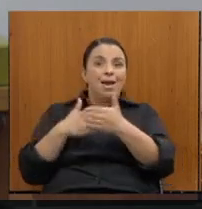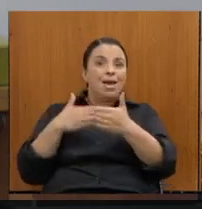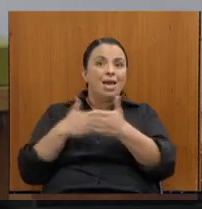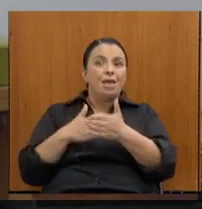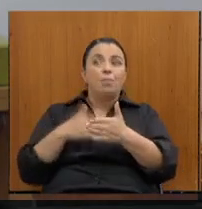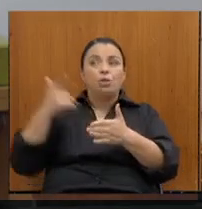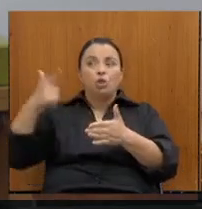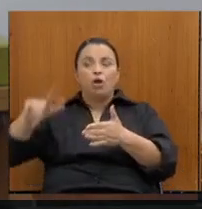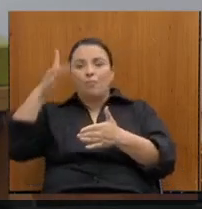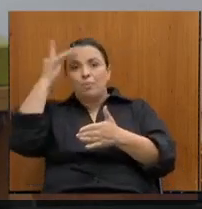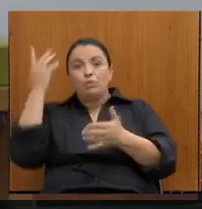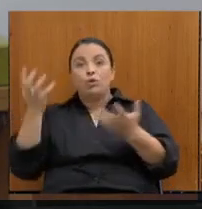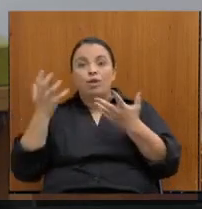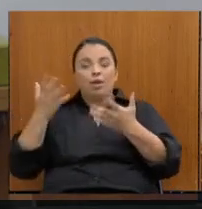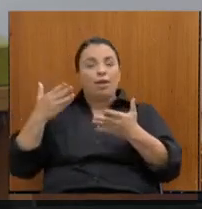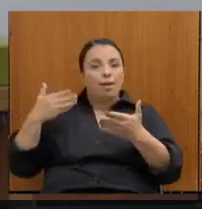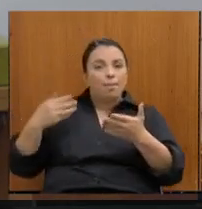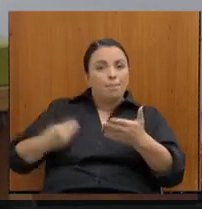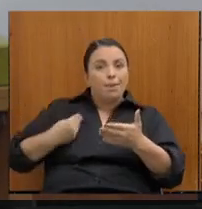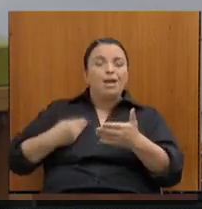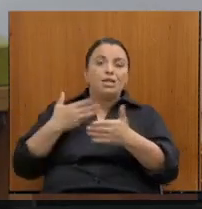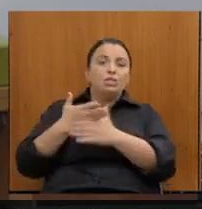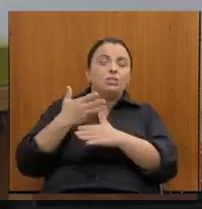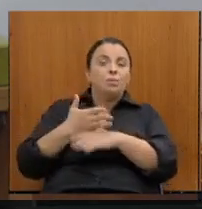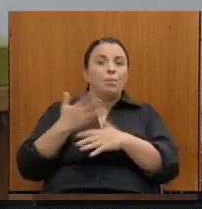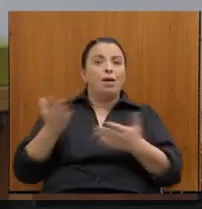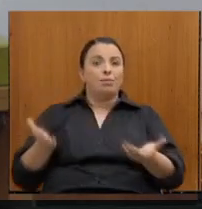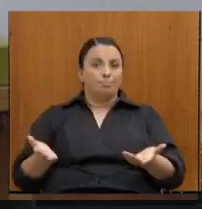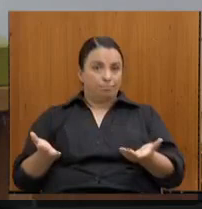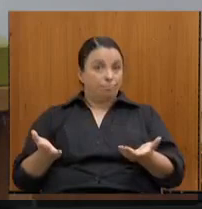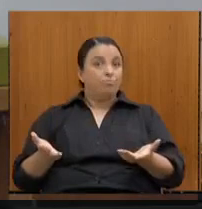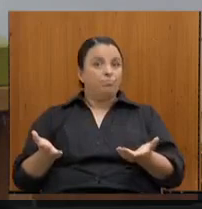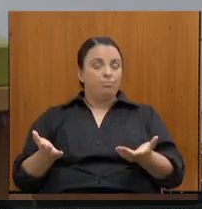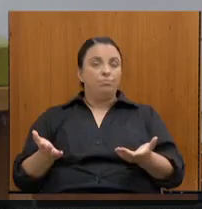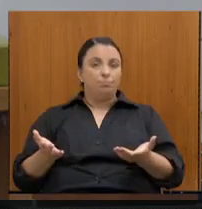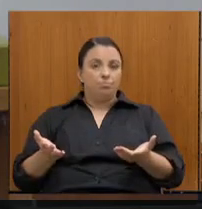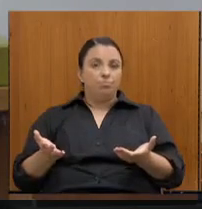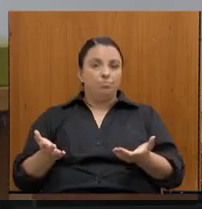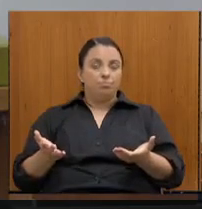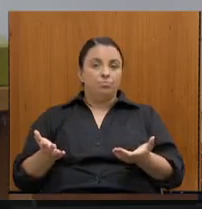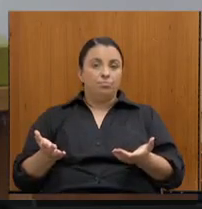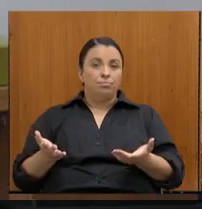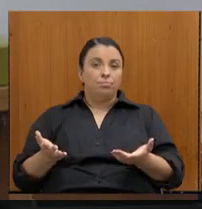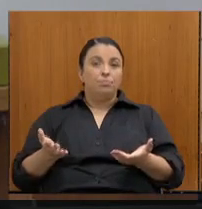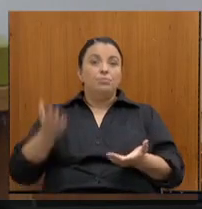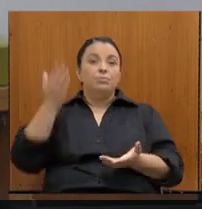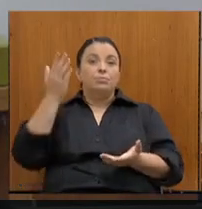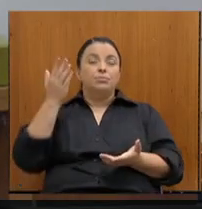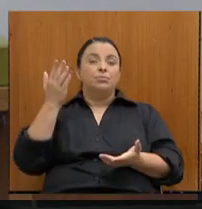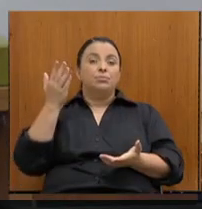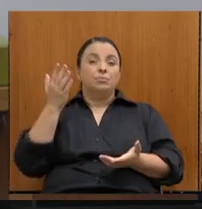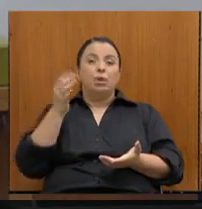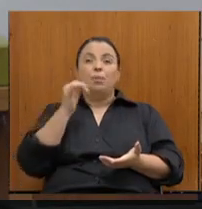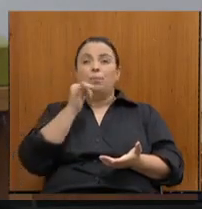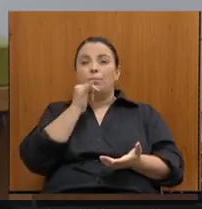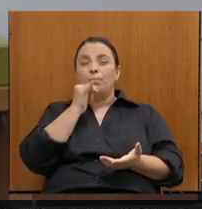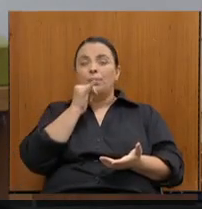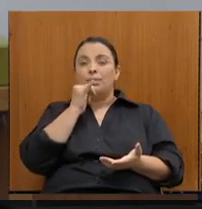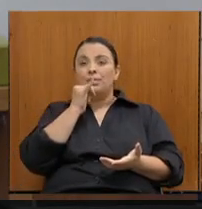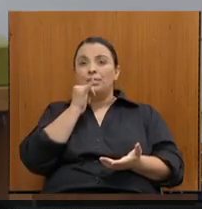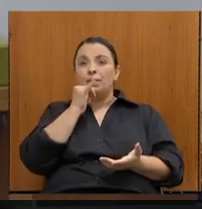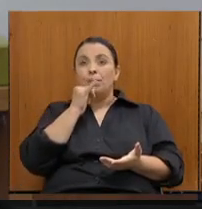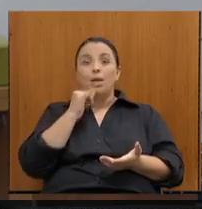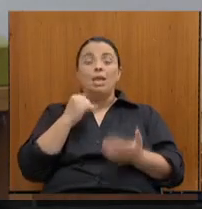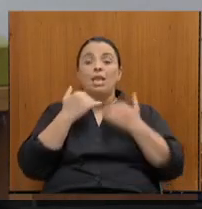entrantes e nós temos que entender que ninguém pediu que se fizesse um foguete para ir levar turista no espaço